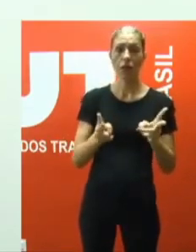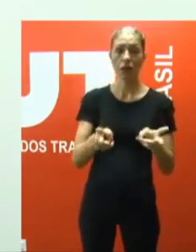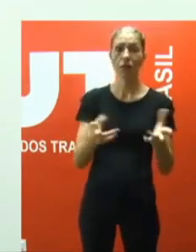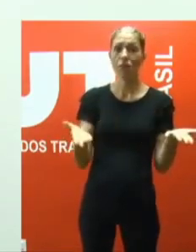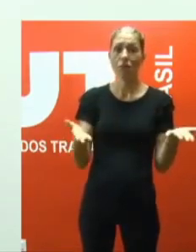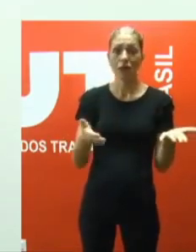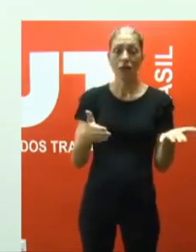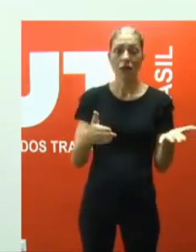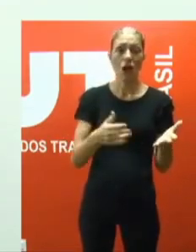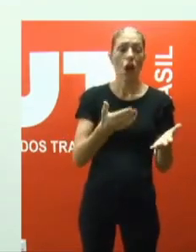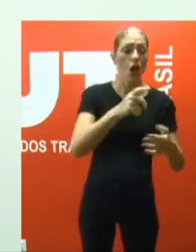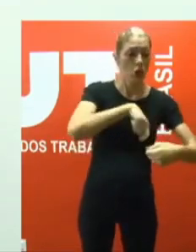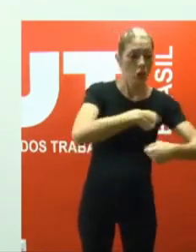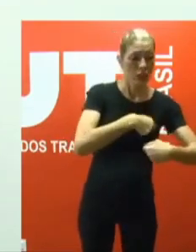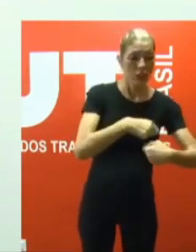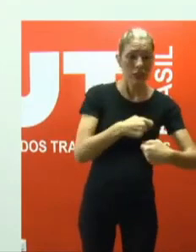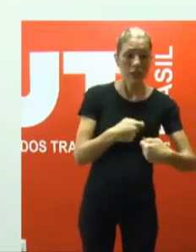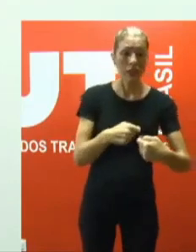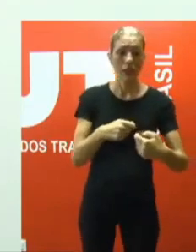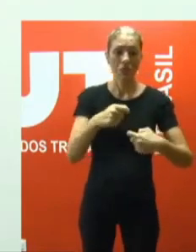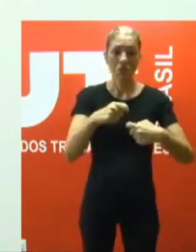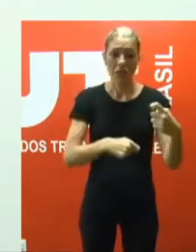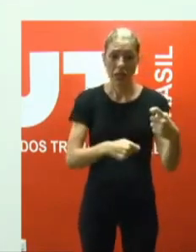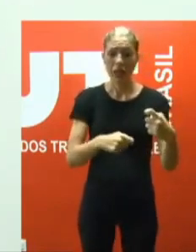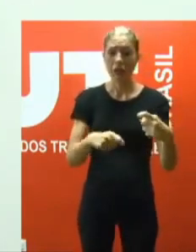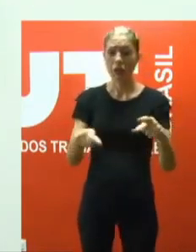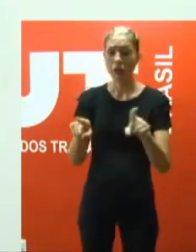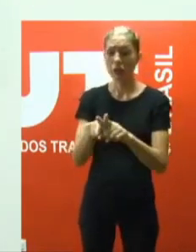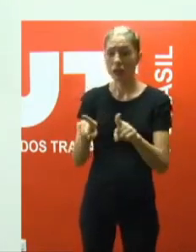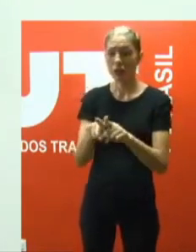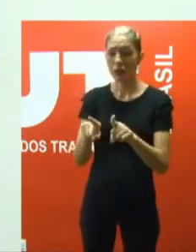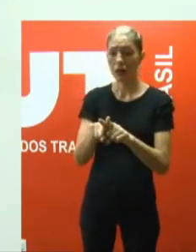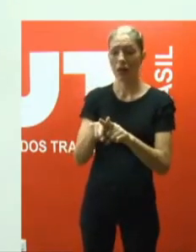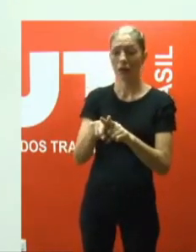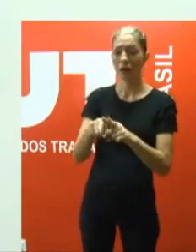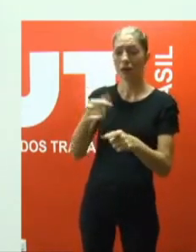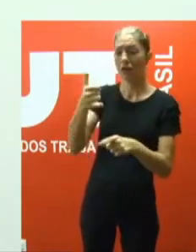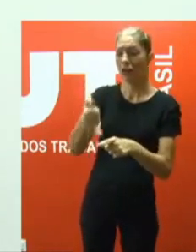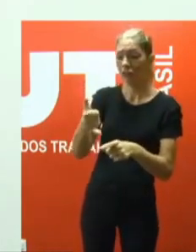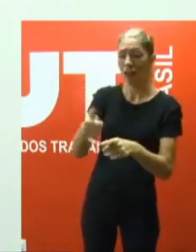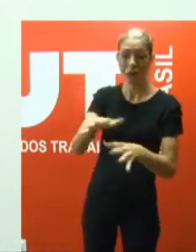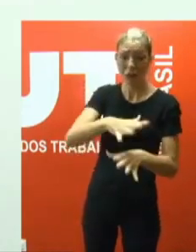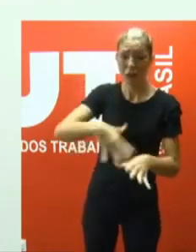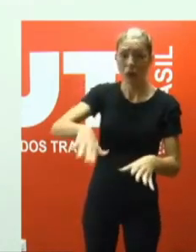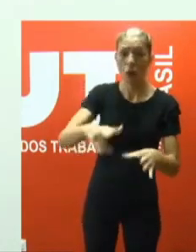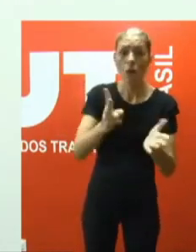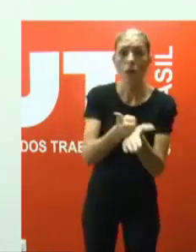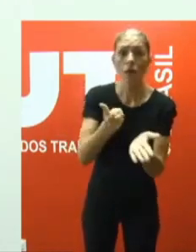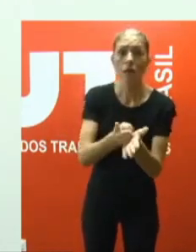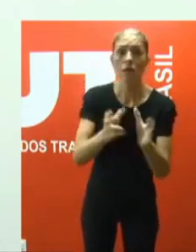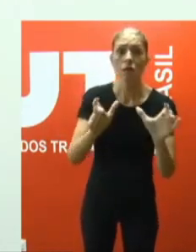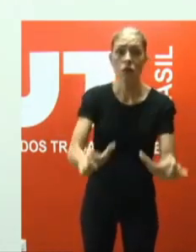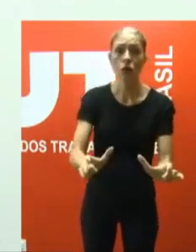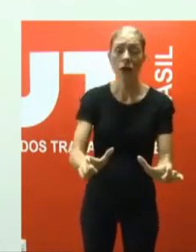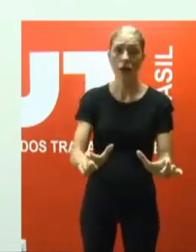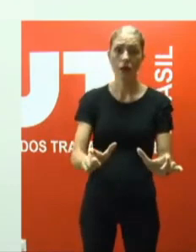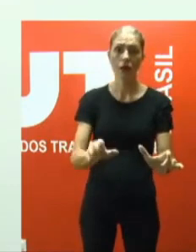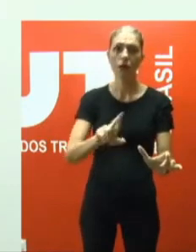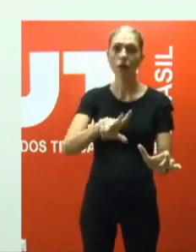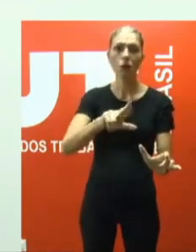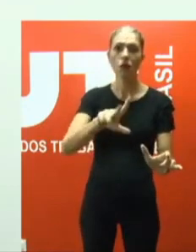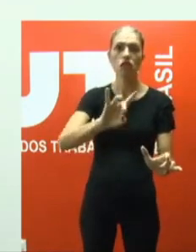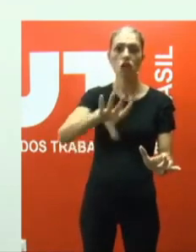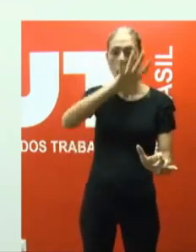seja, discutir meio ambiente significa discutir isso também. Não é só discutir a questão da Amazônia, que é um